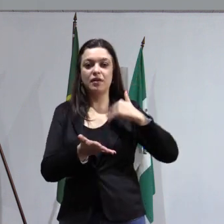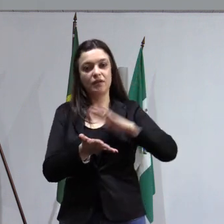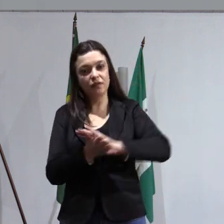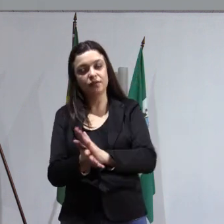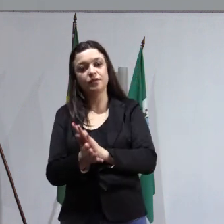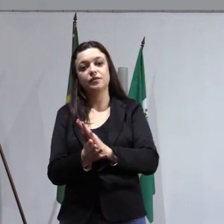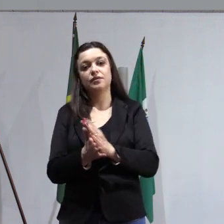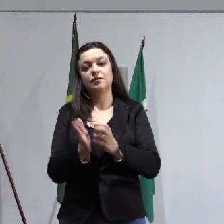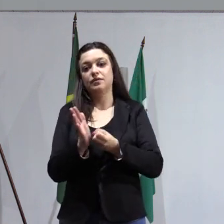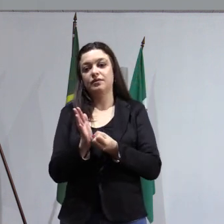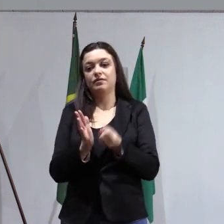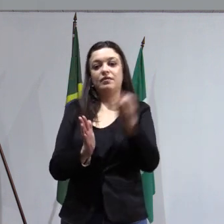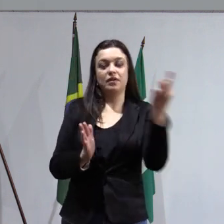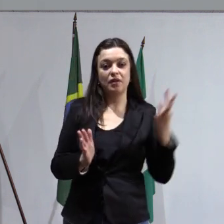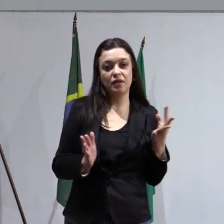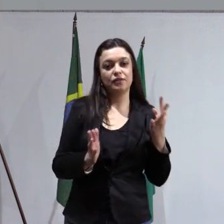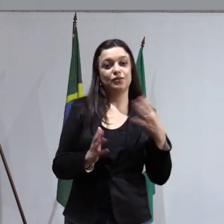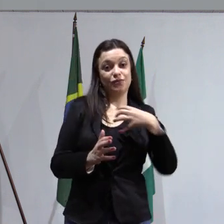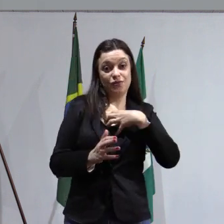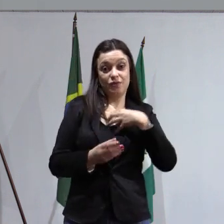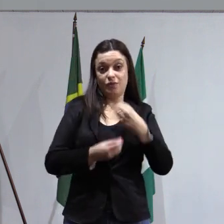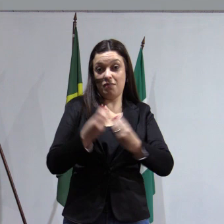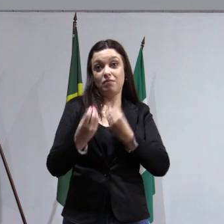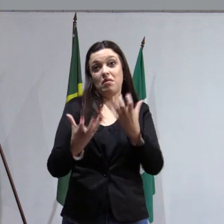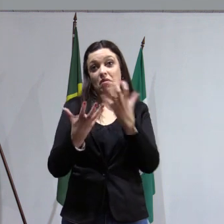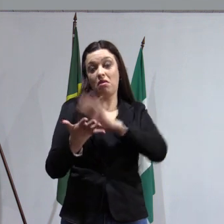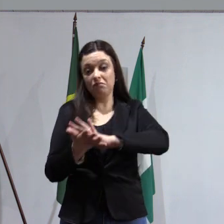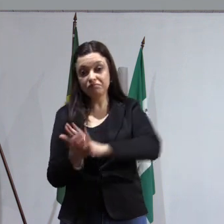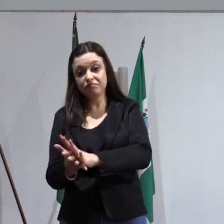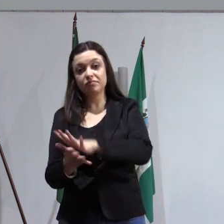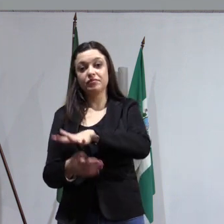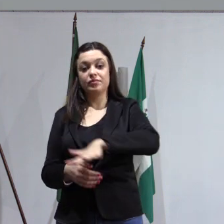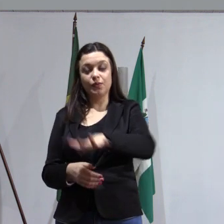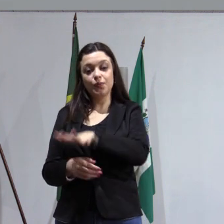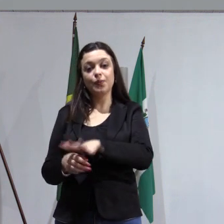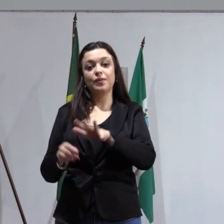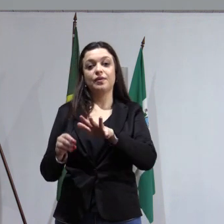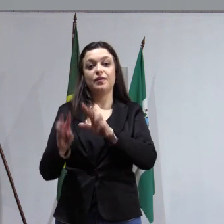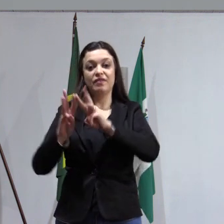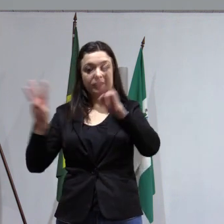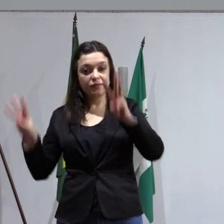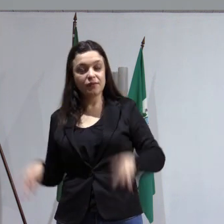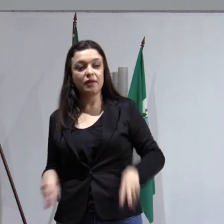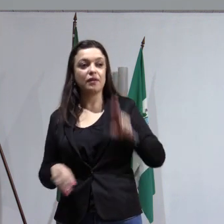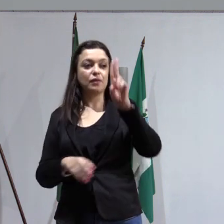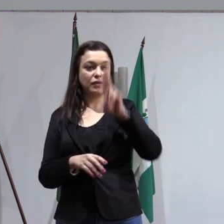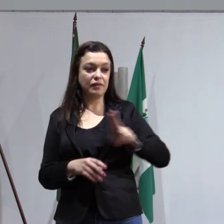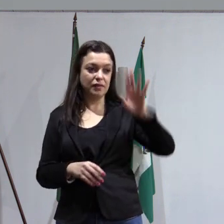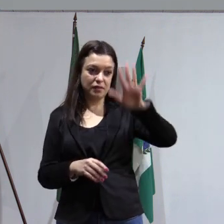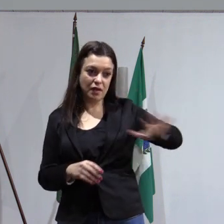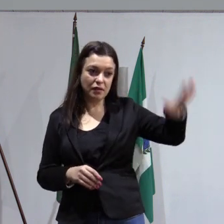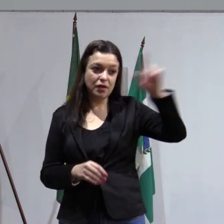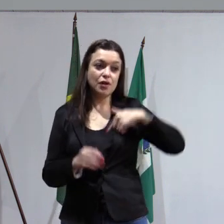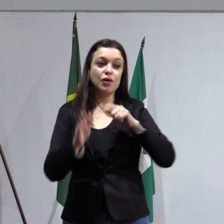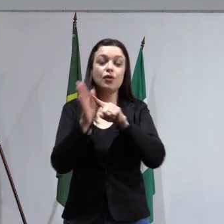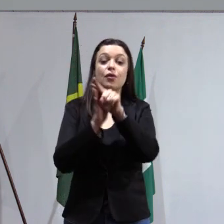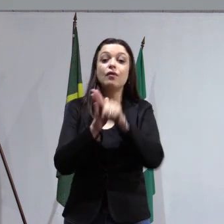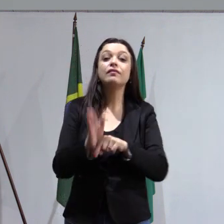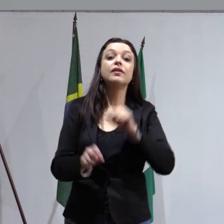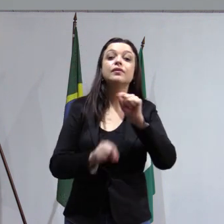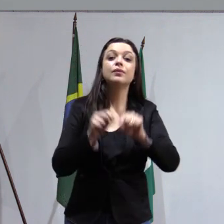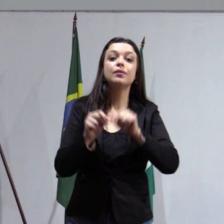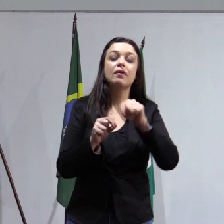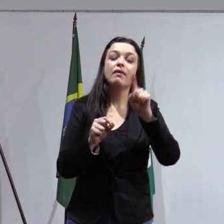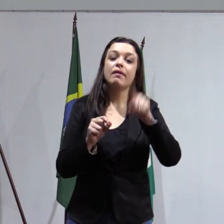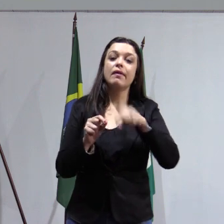de várias formas, e o que está acontecendo, na verdade, é que o governo lança esse programa com uma ideia